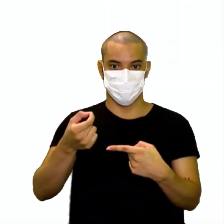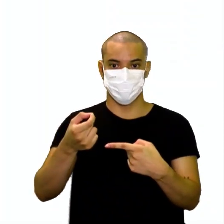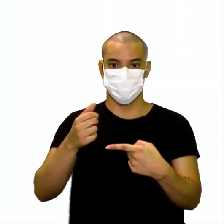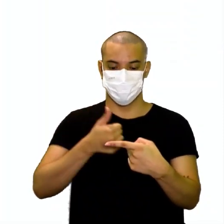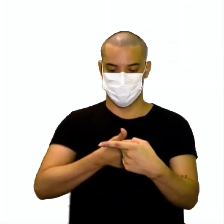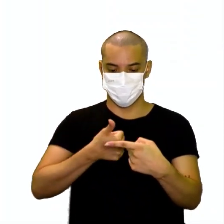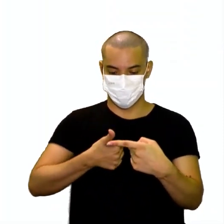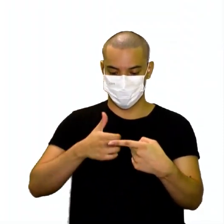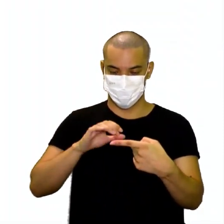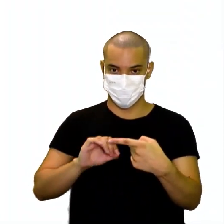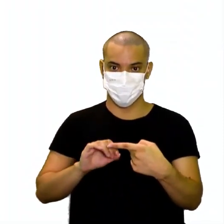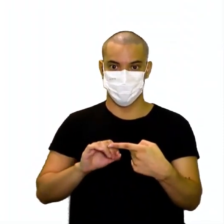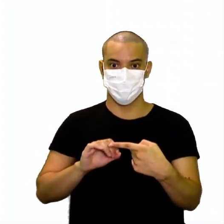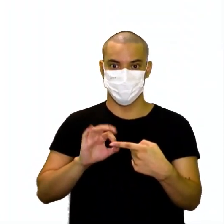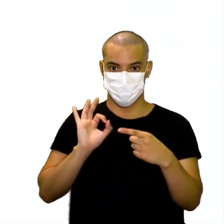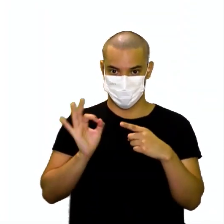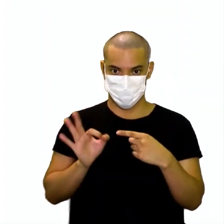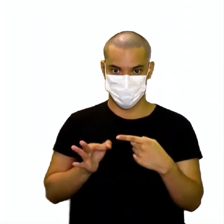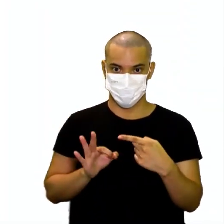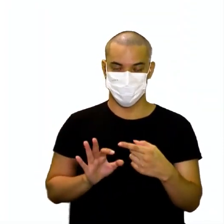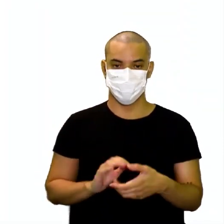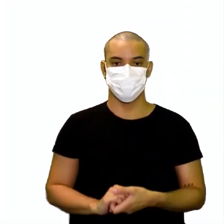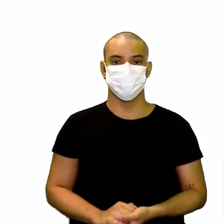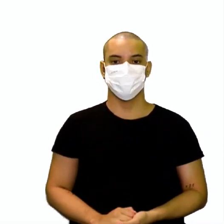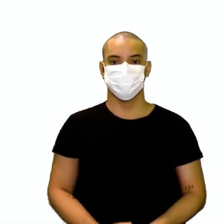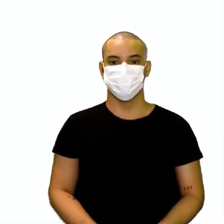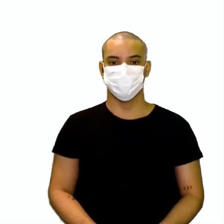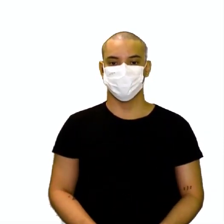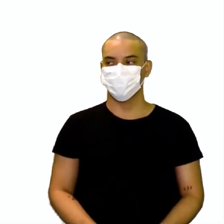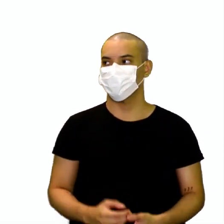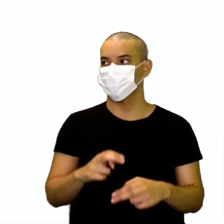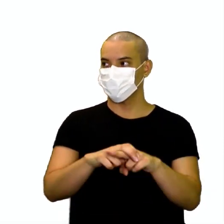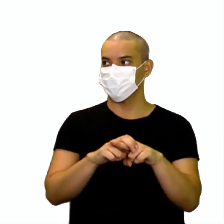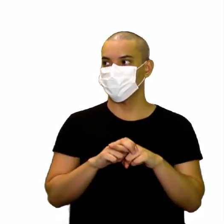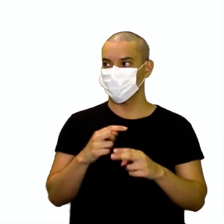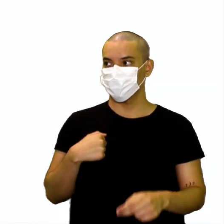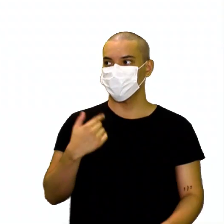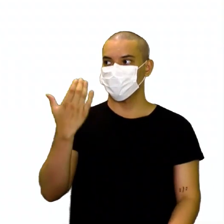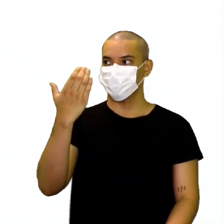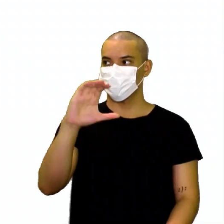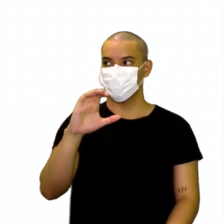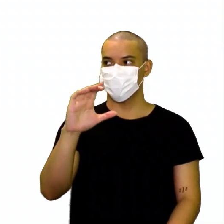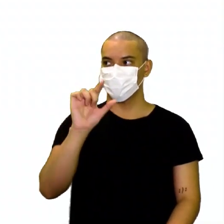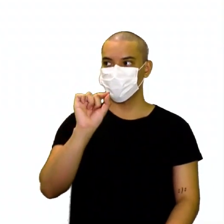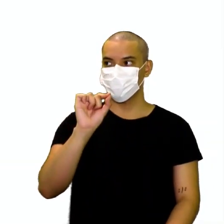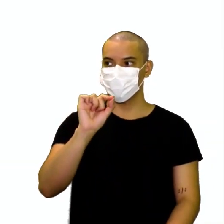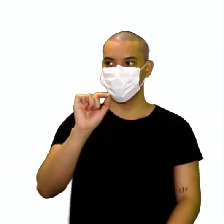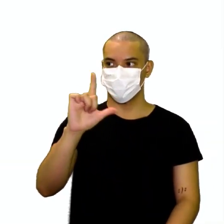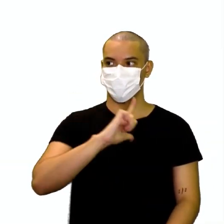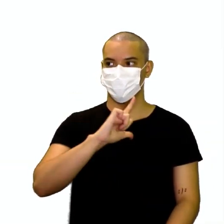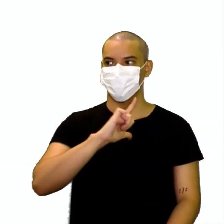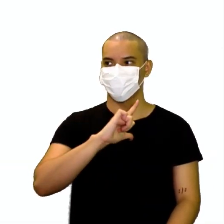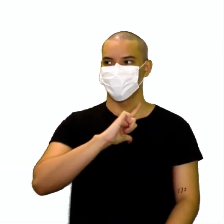é 3.200. A tensão, 110. A gente fica com a corrente aqui de